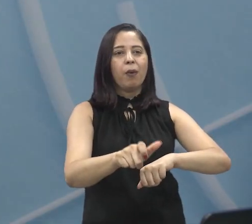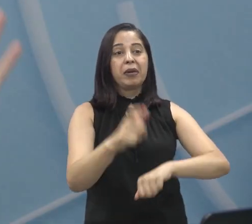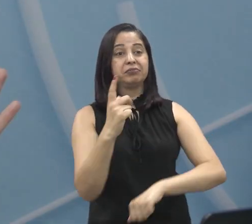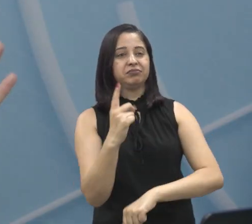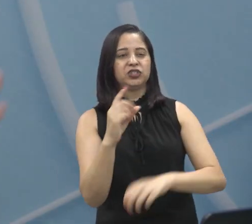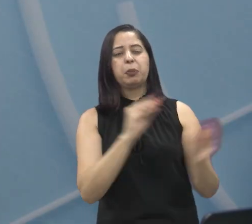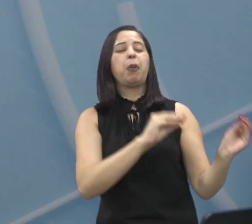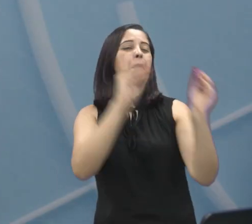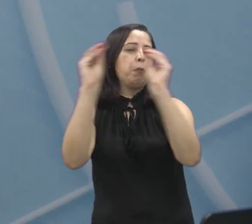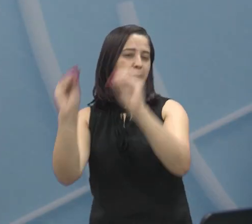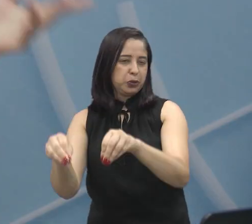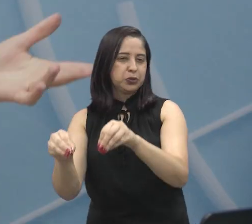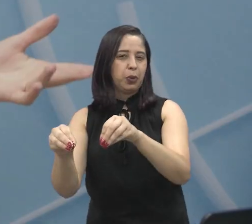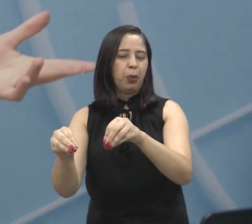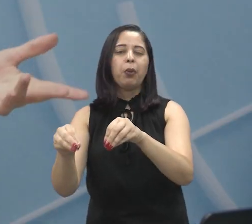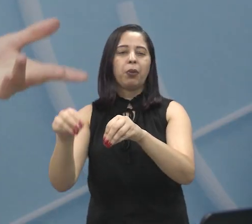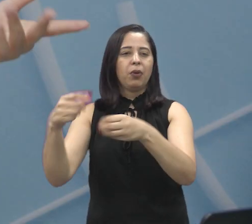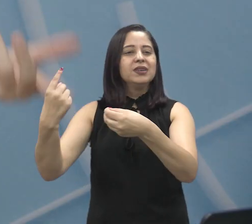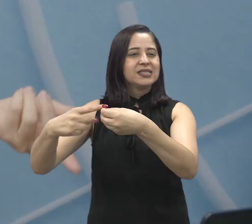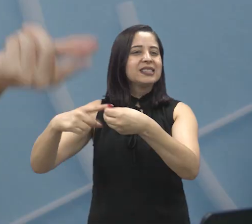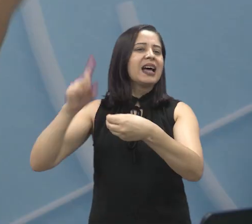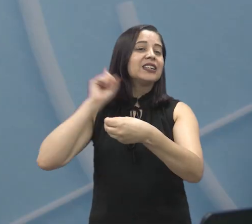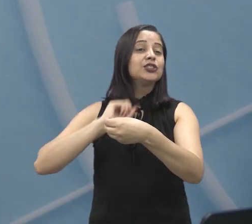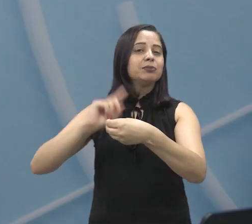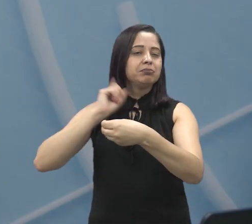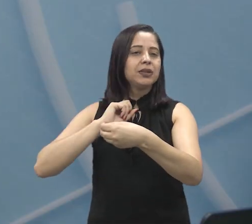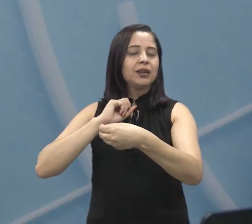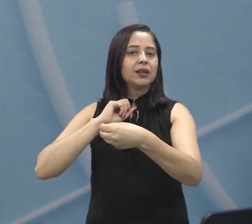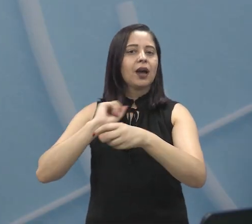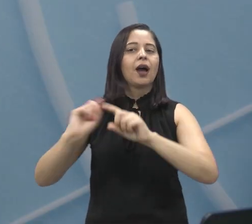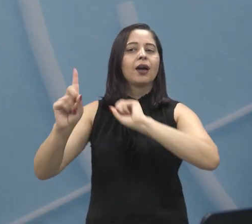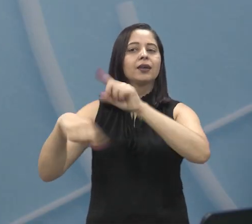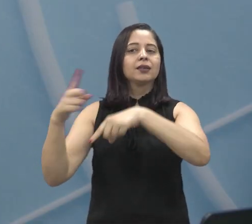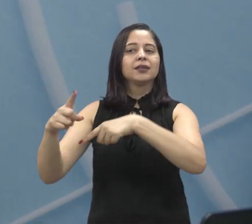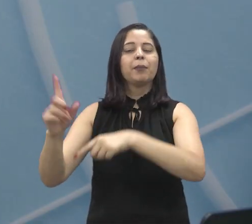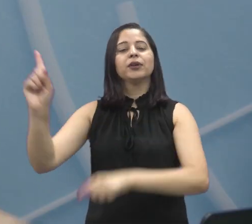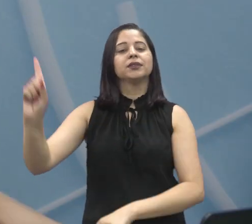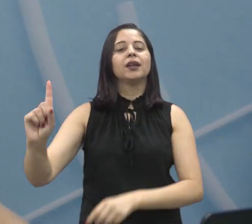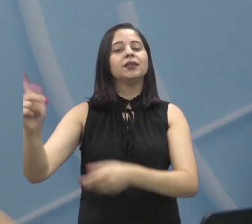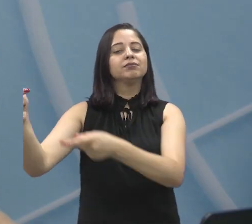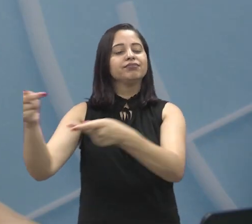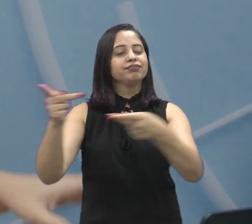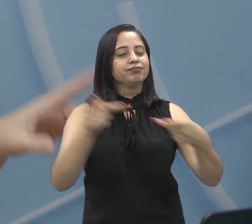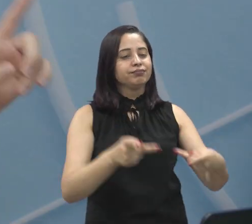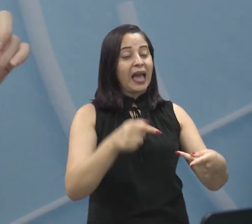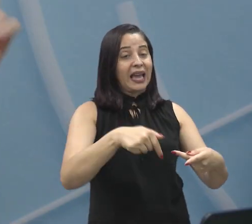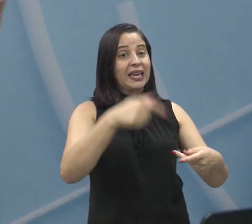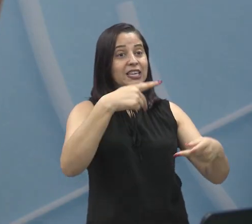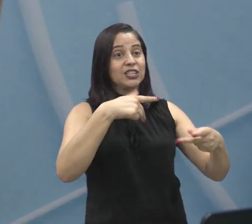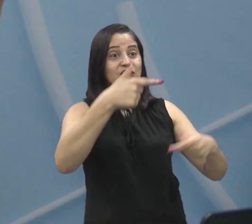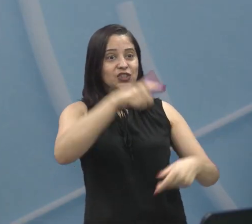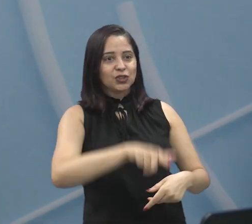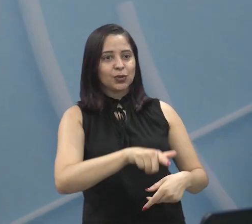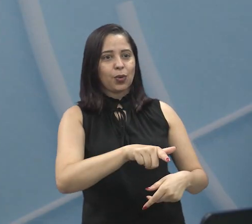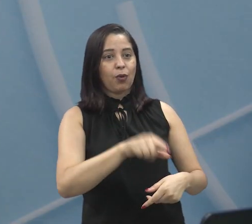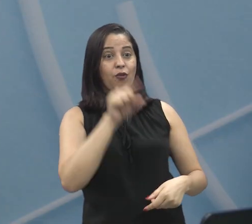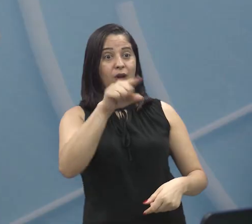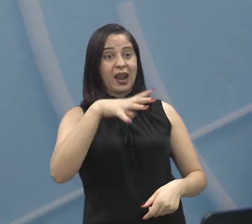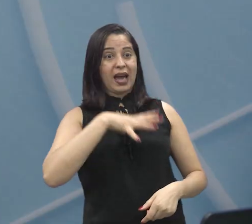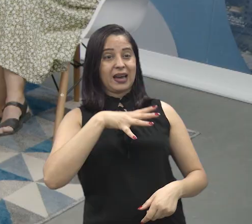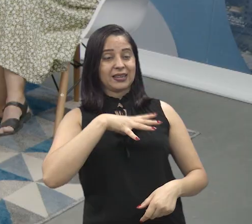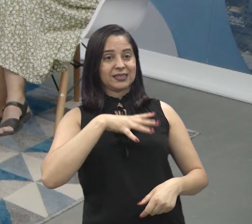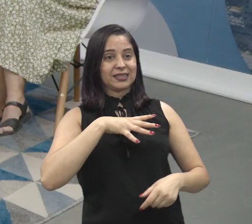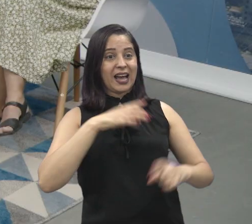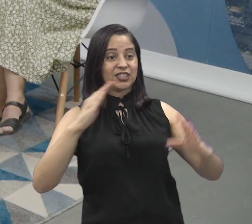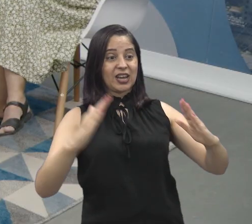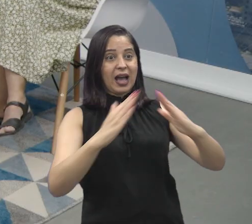mais de 20 anos, morava em Minas, se não me engano. Aí a pessoa veio aqui, era ali no centro da cidade, a